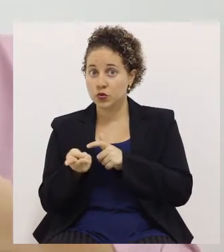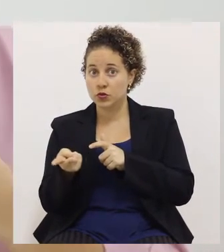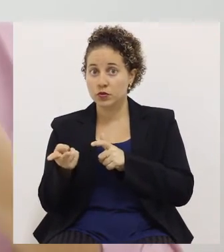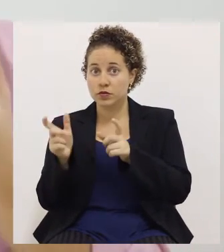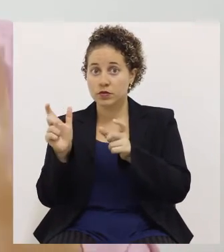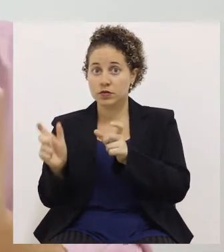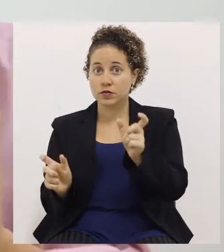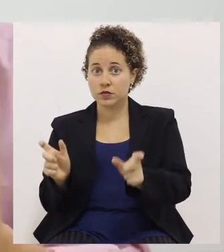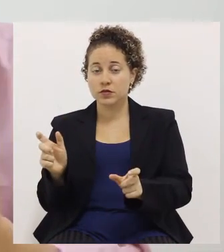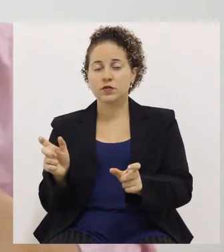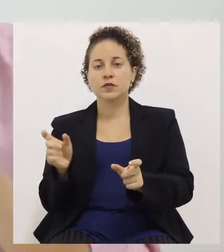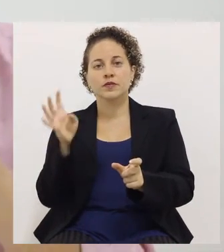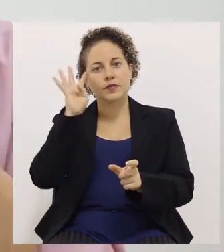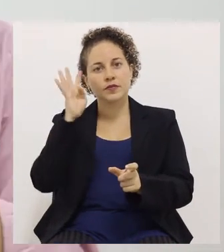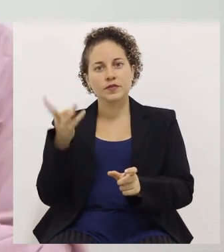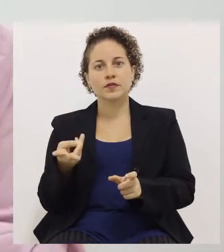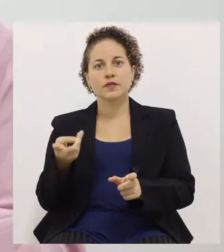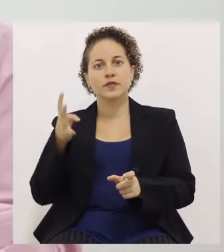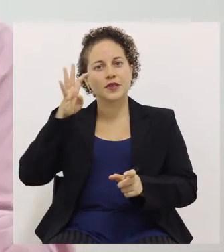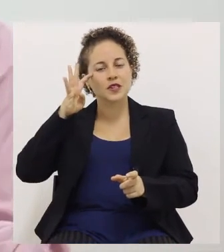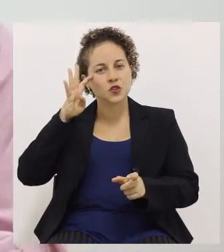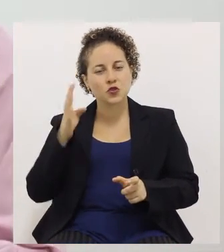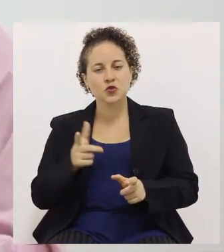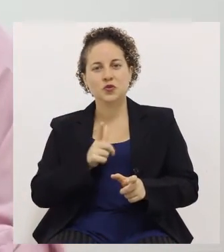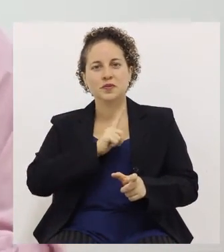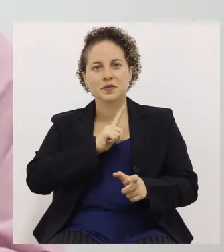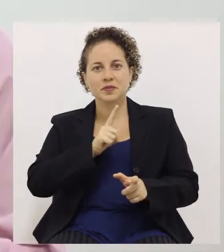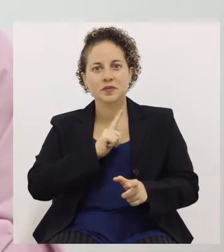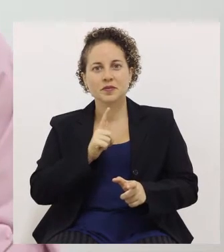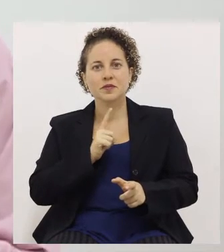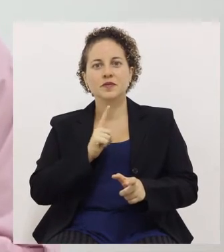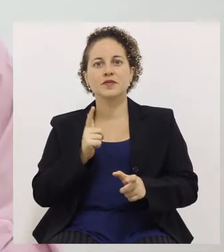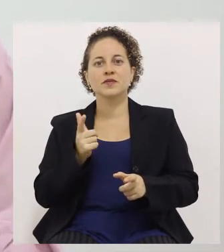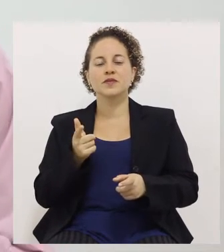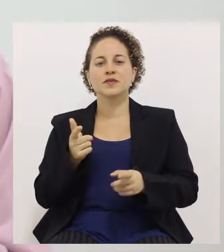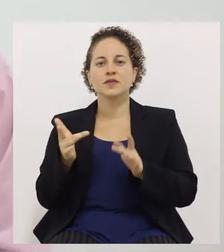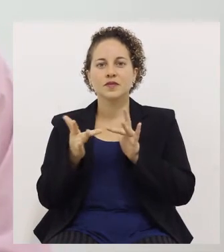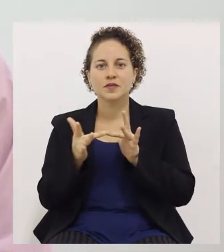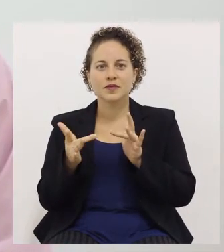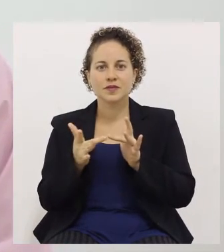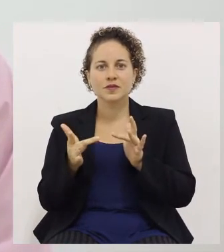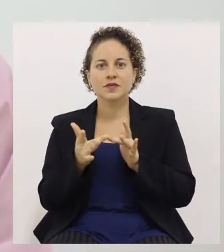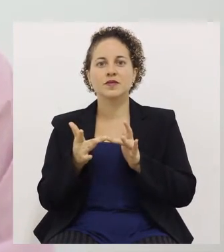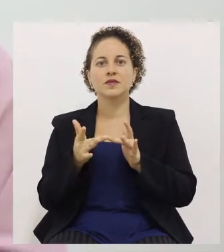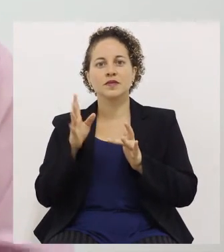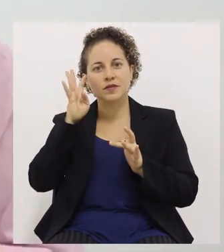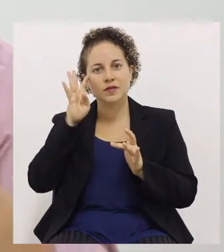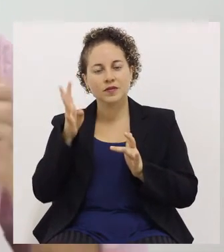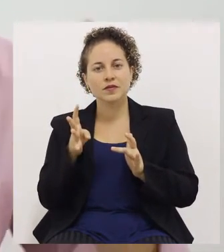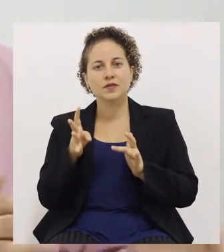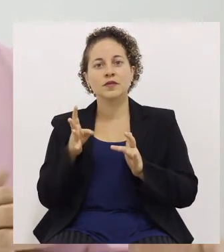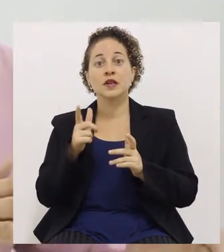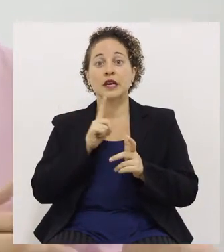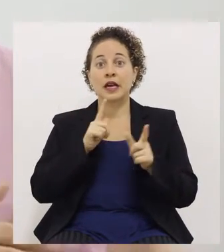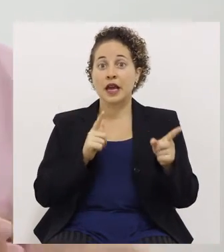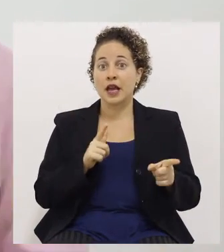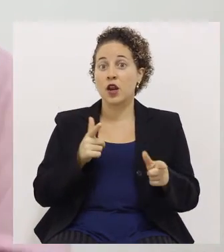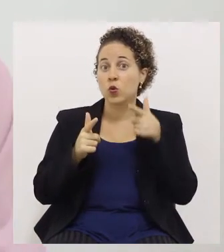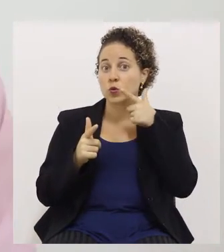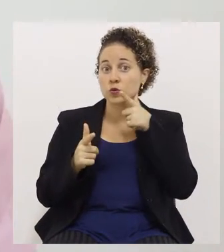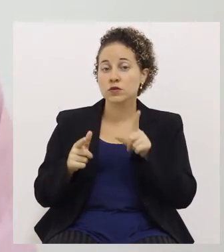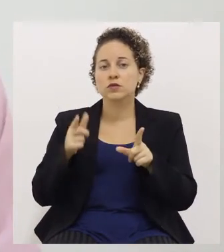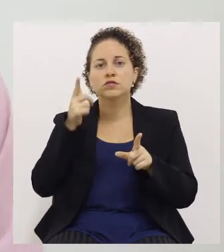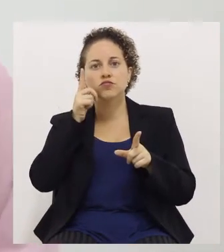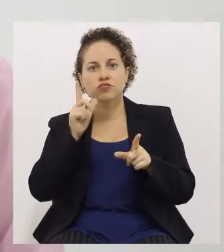que estavam em conflito, chegaram numa solução, encontraram a solução integrativa de problemas e uma parte ganha,